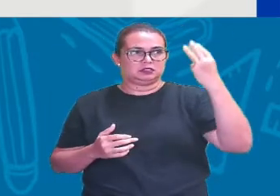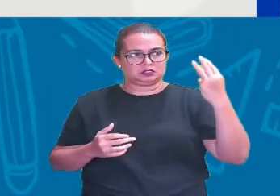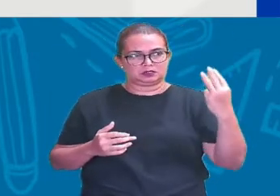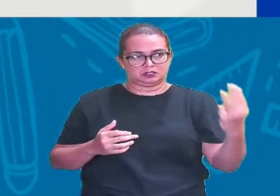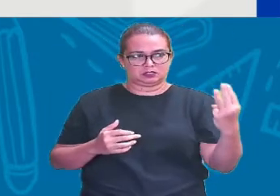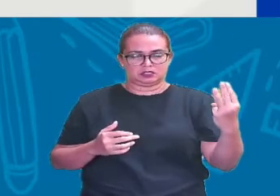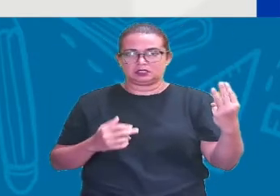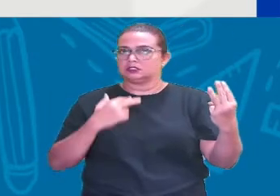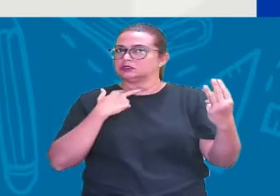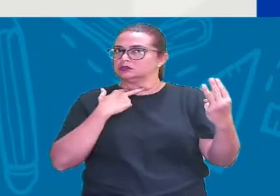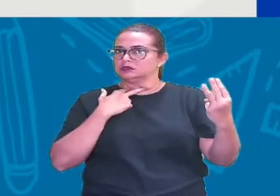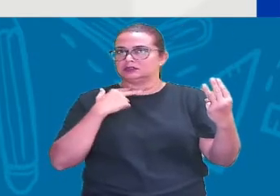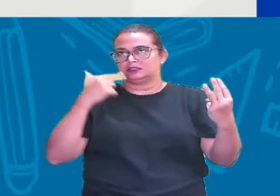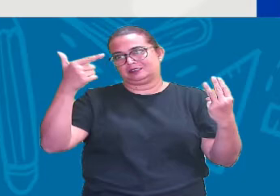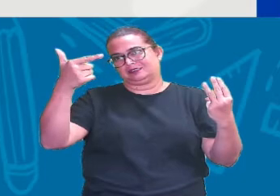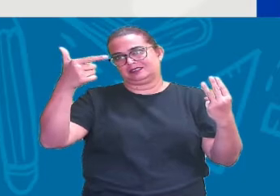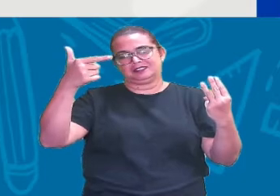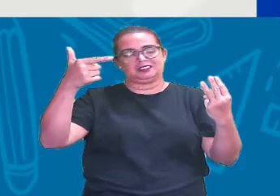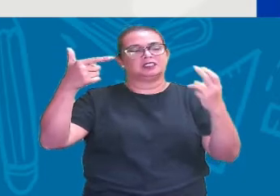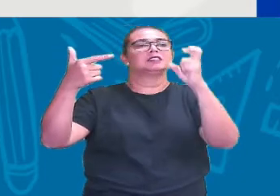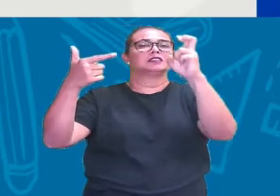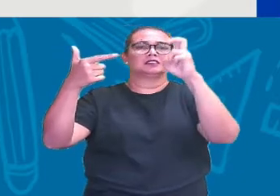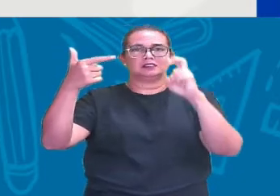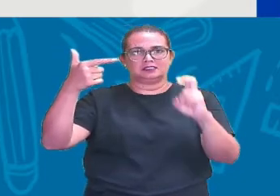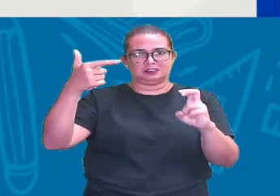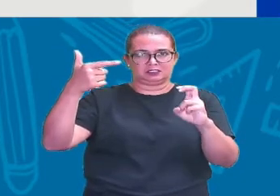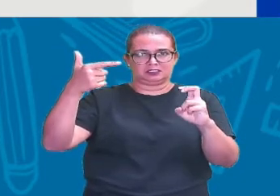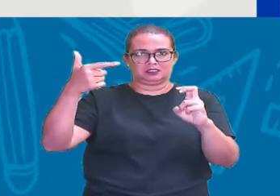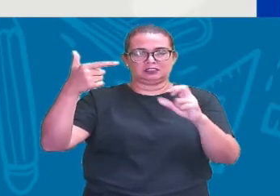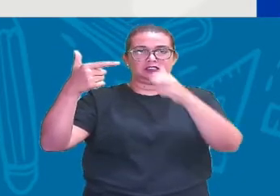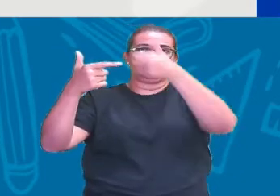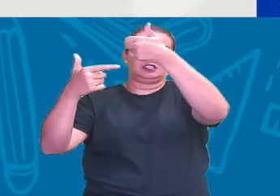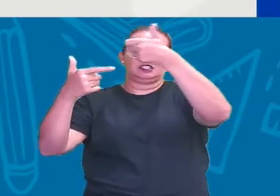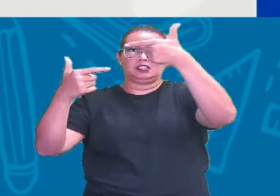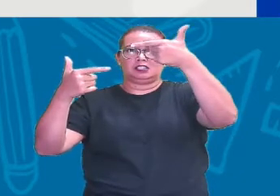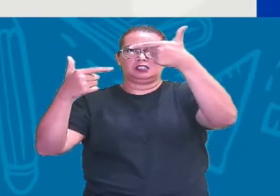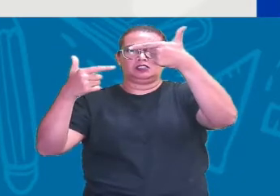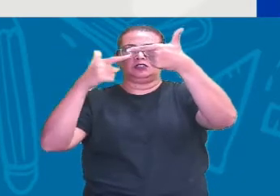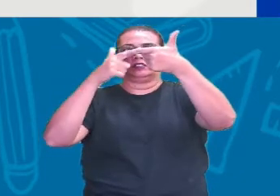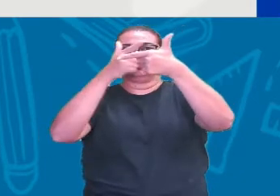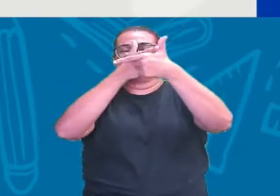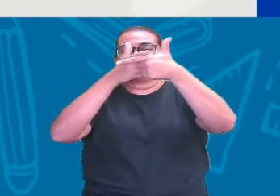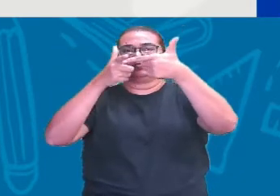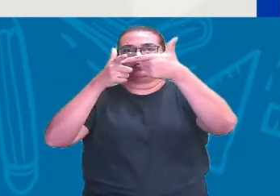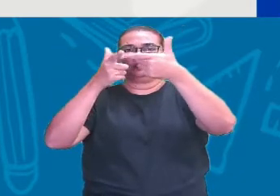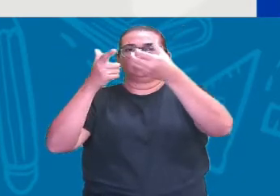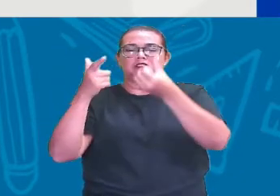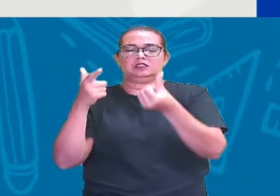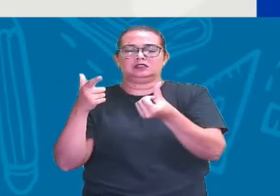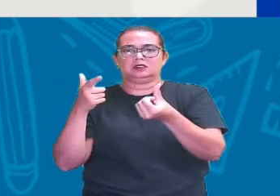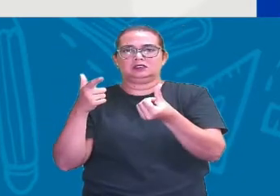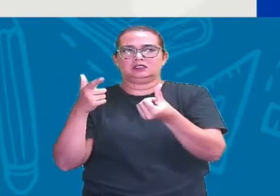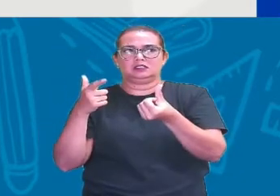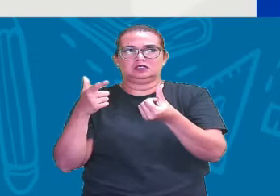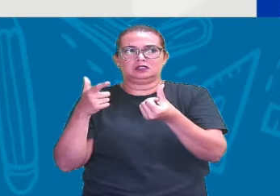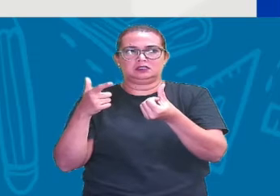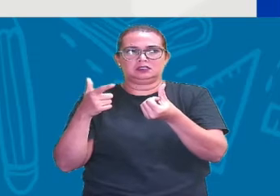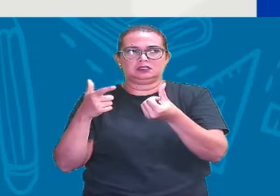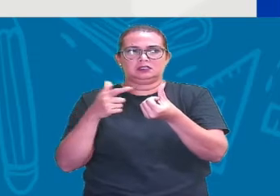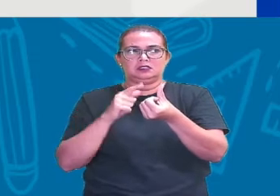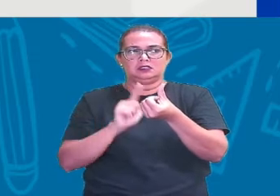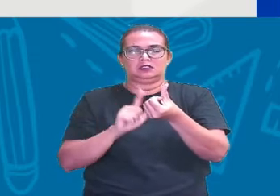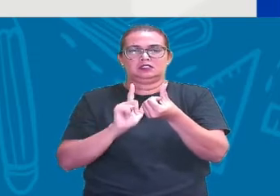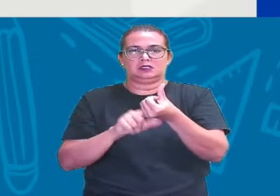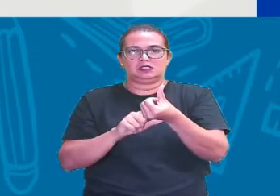repete, porque não é par. 5 repete, porque também não é par. E o 12? 12 dividido por 2,